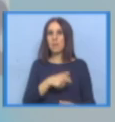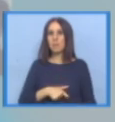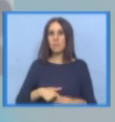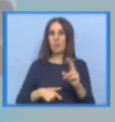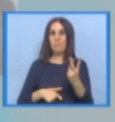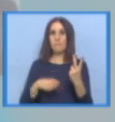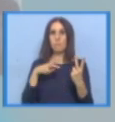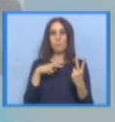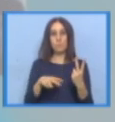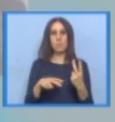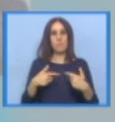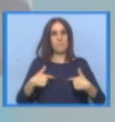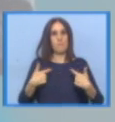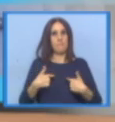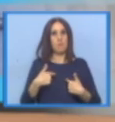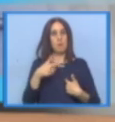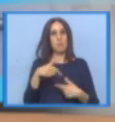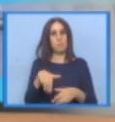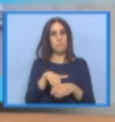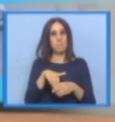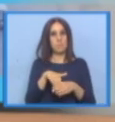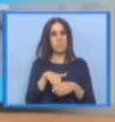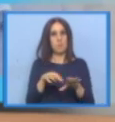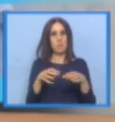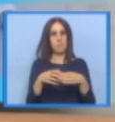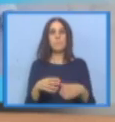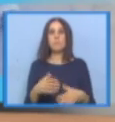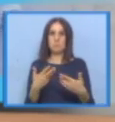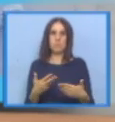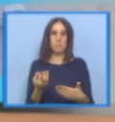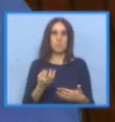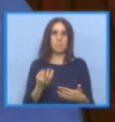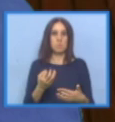portugues eleitores a participar num eventual conclave. Neste momento, sim,